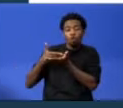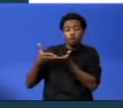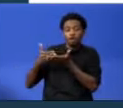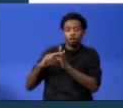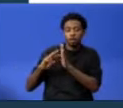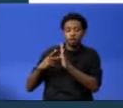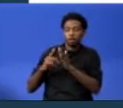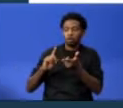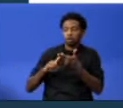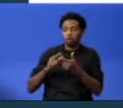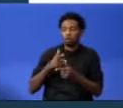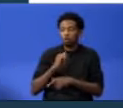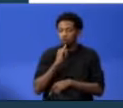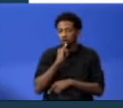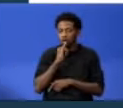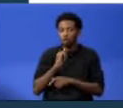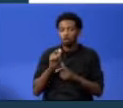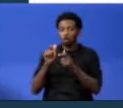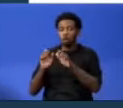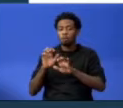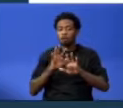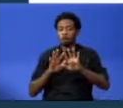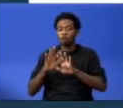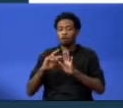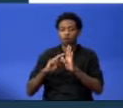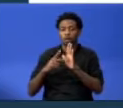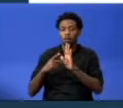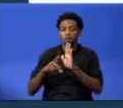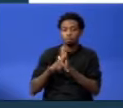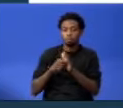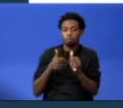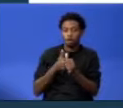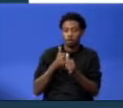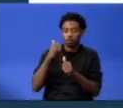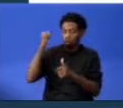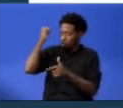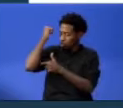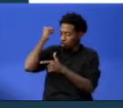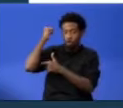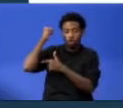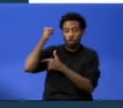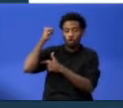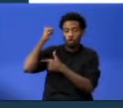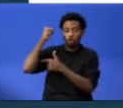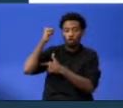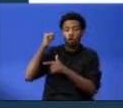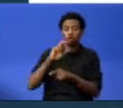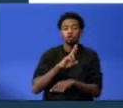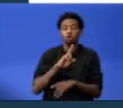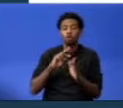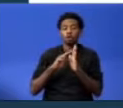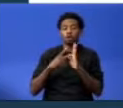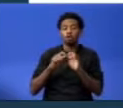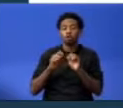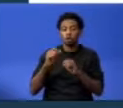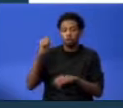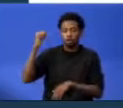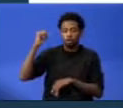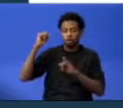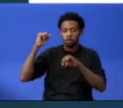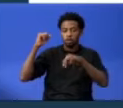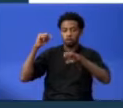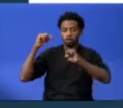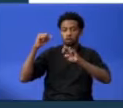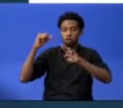parte que se movimenta é a parte que está próxima do cotovelo, ou seja, a inserção do músculo. Então, a origem representa a